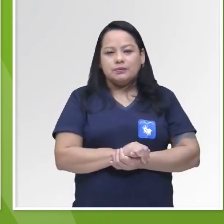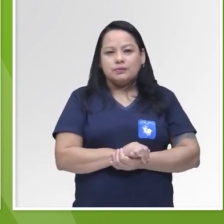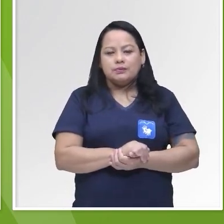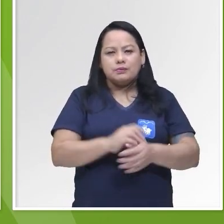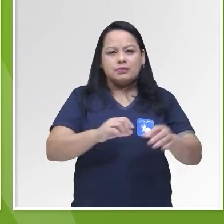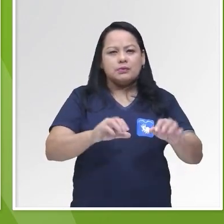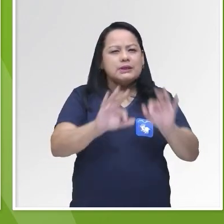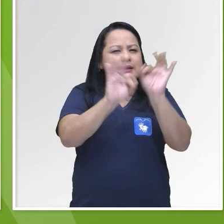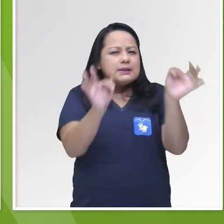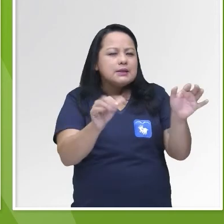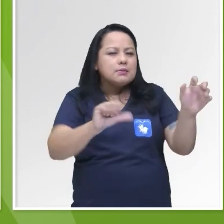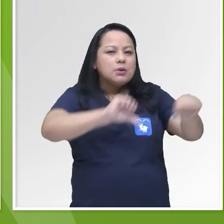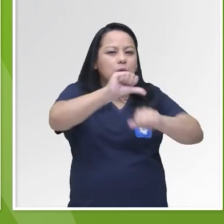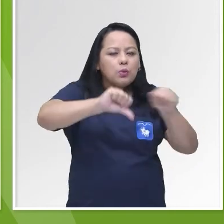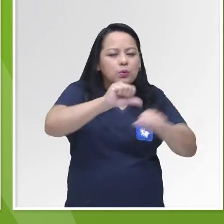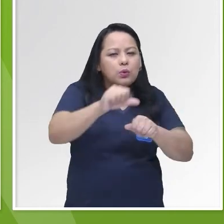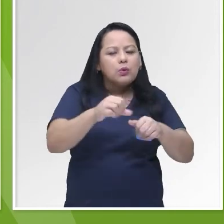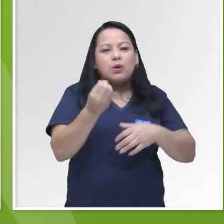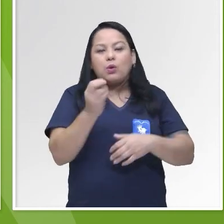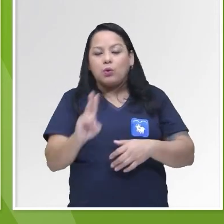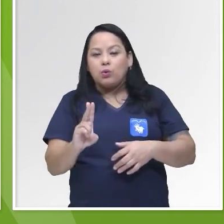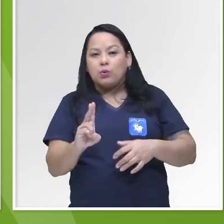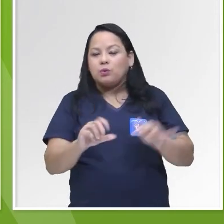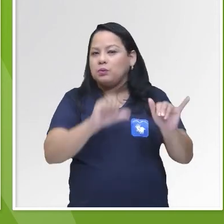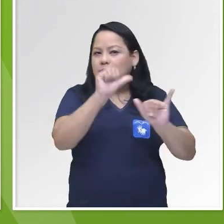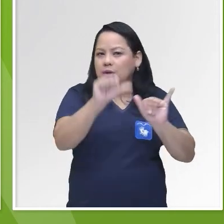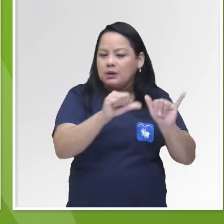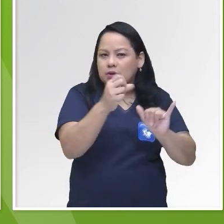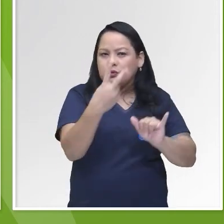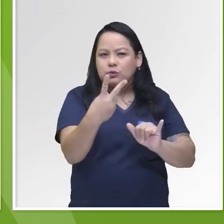troca simples ou uma reação de